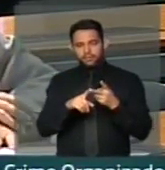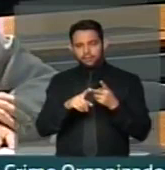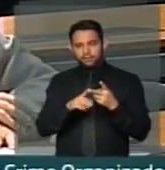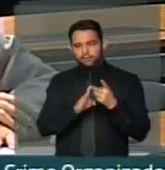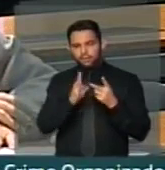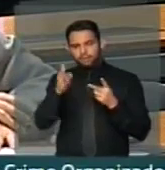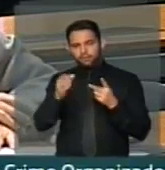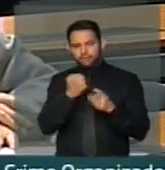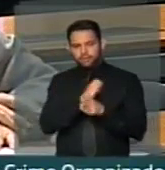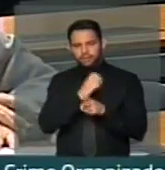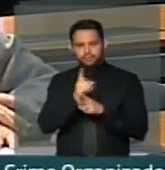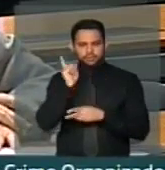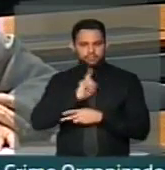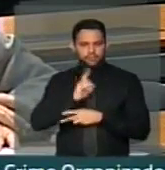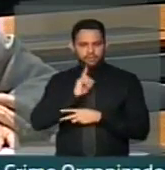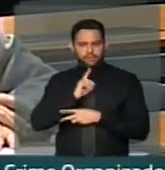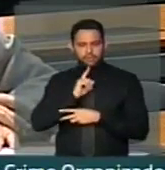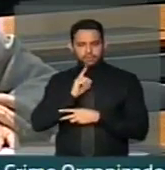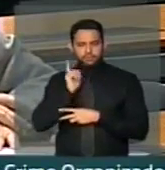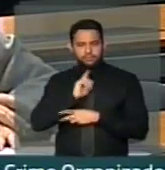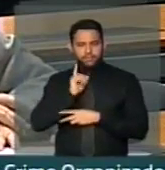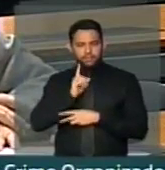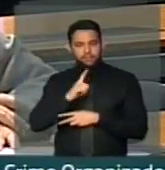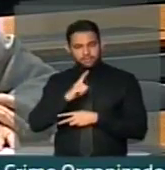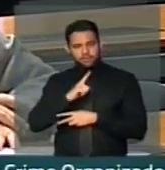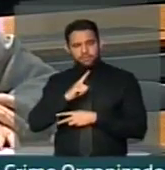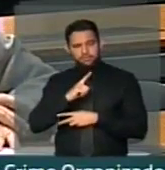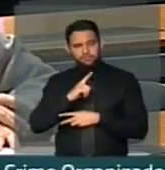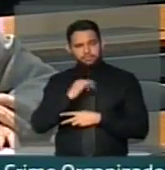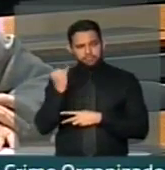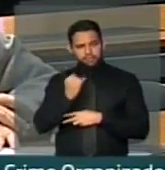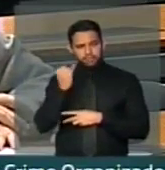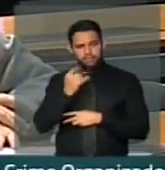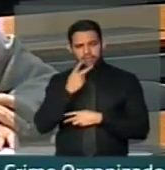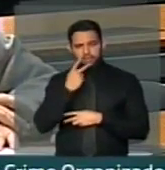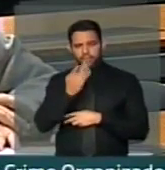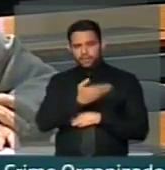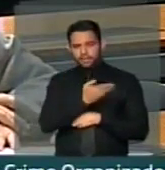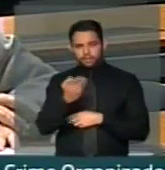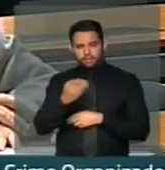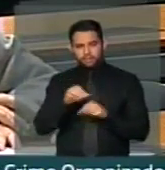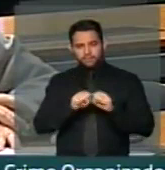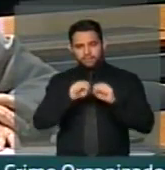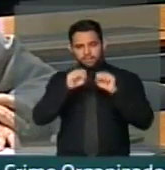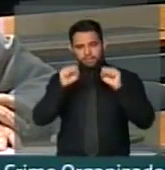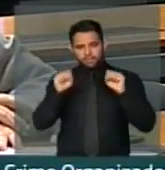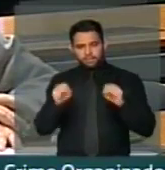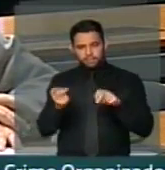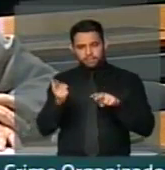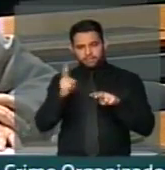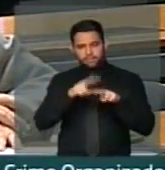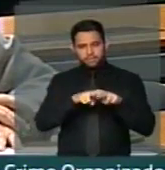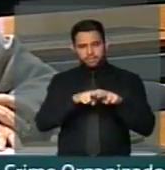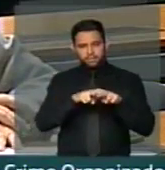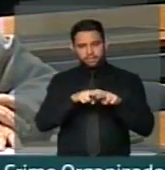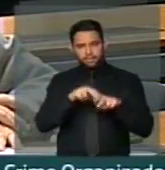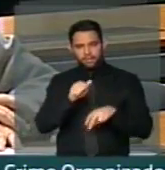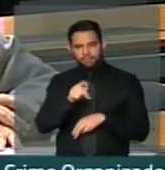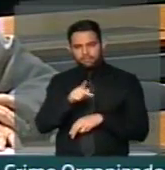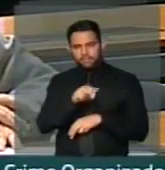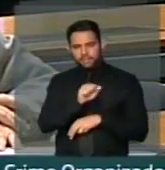Minas Gerais Minas Gerais tem sido também um referencial que não foi falado aqui no sistema de prisão chamado